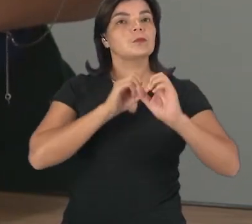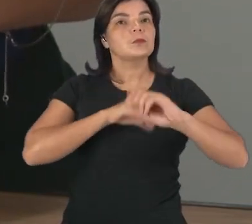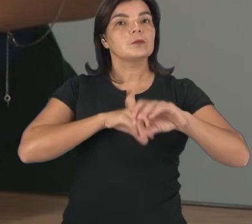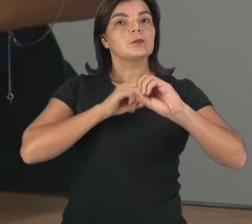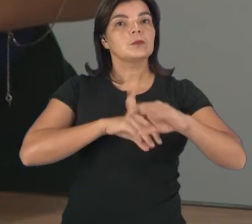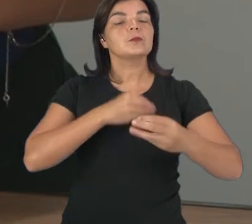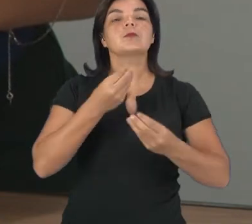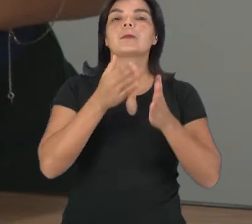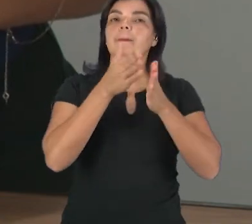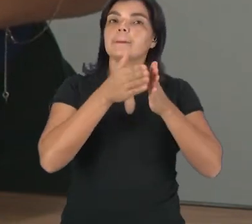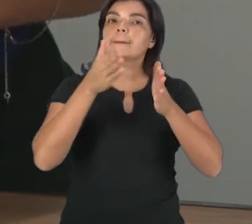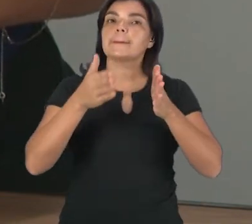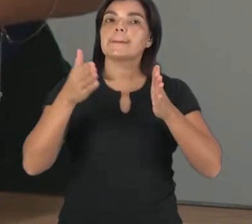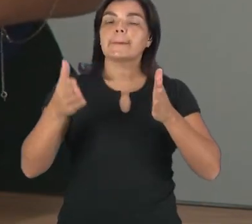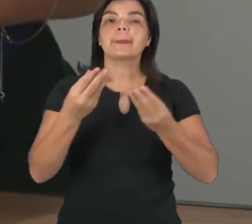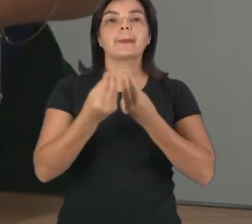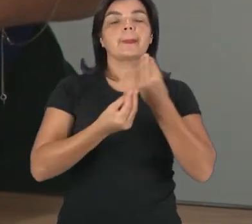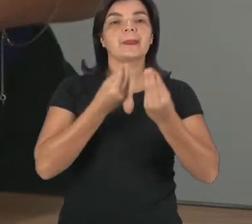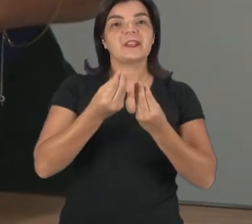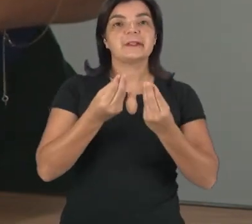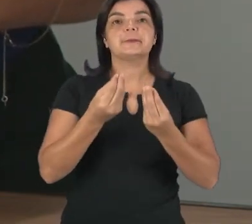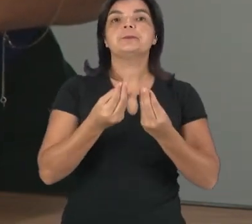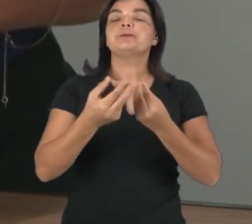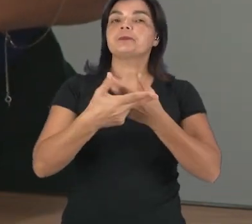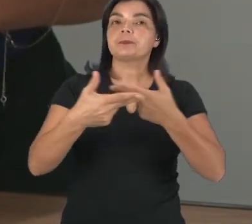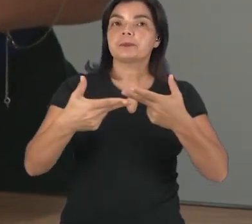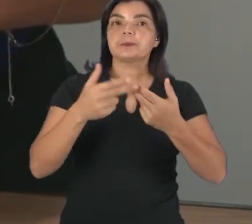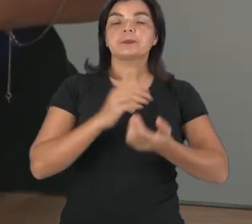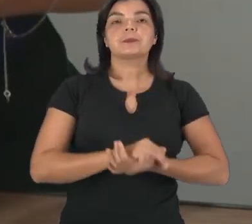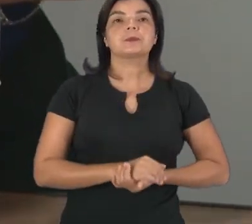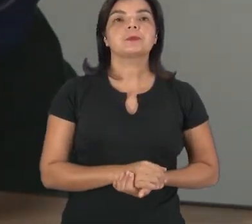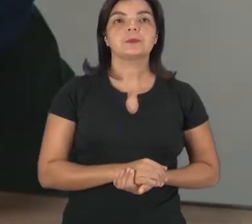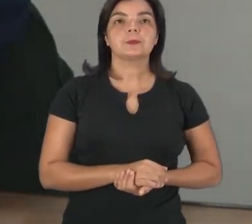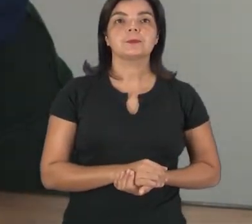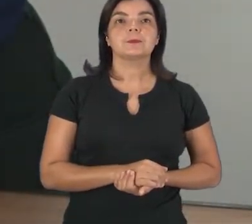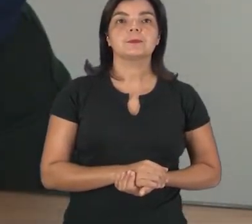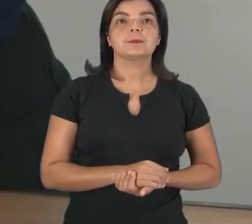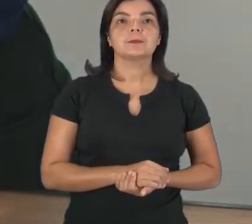ensinando o passo a passo de como montar o equipamento.